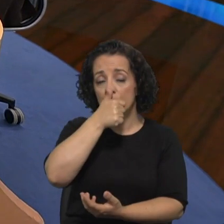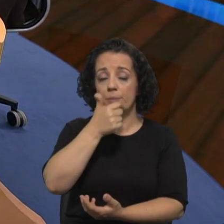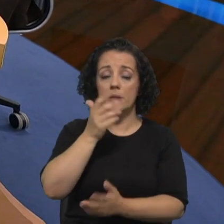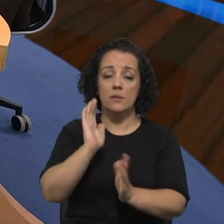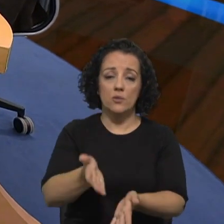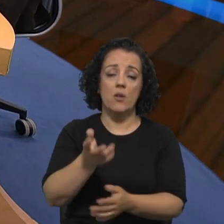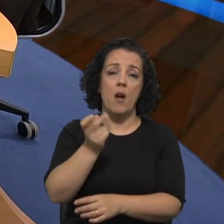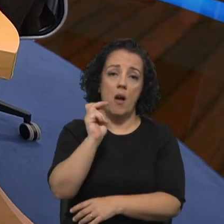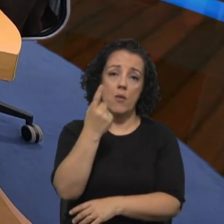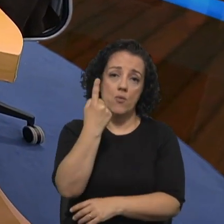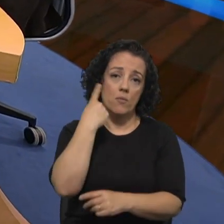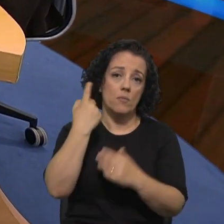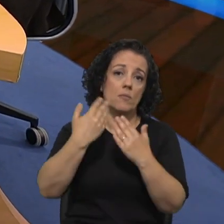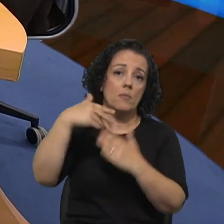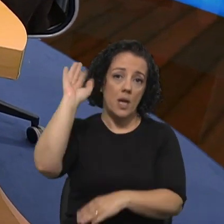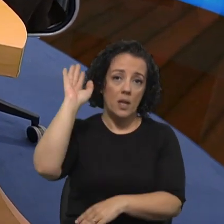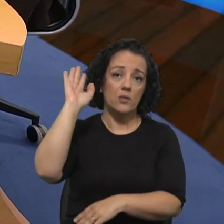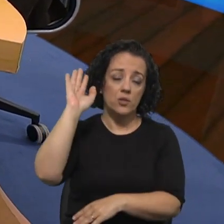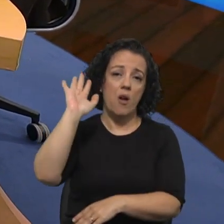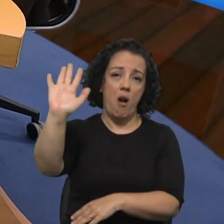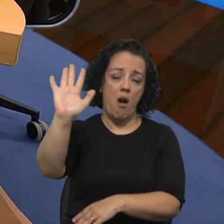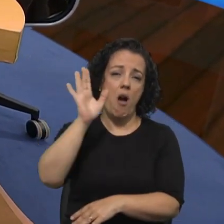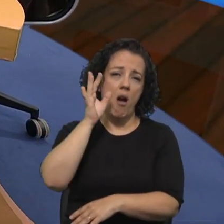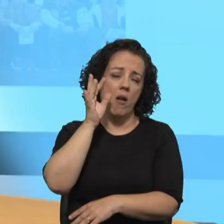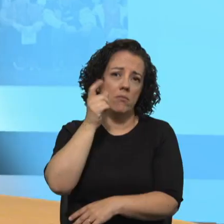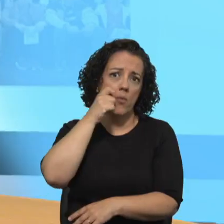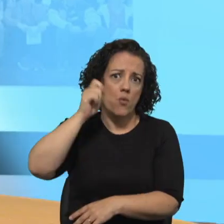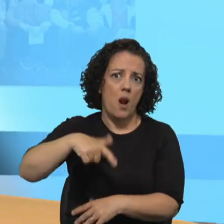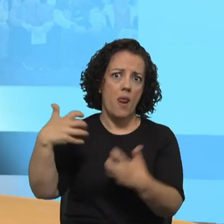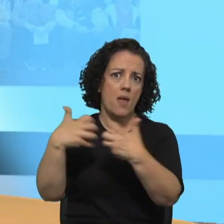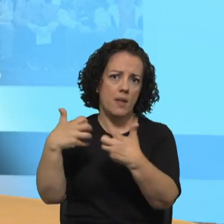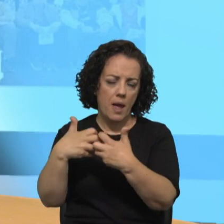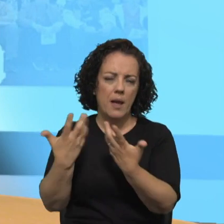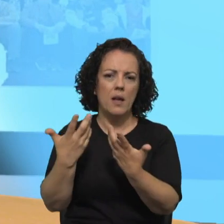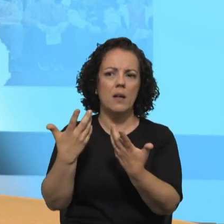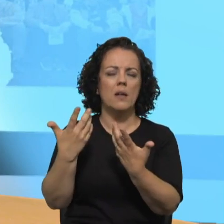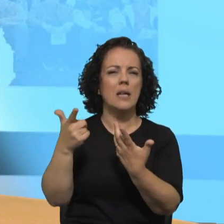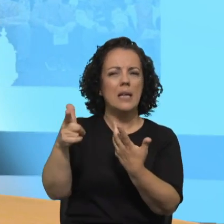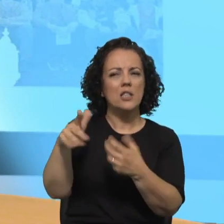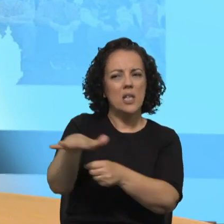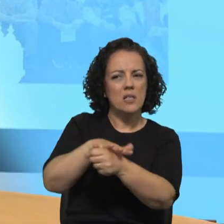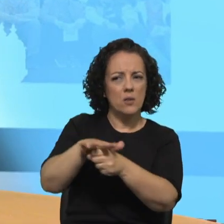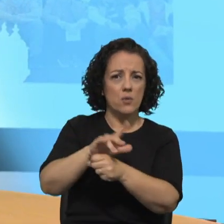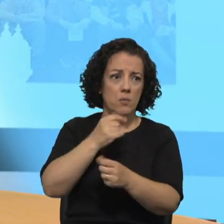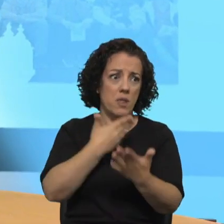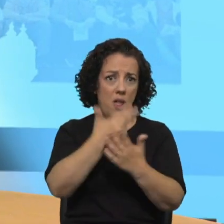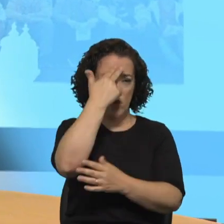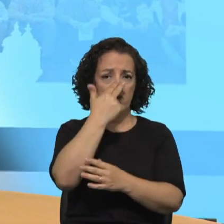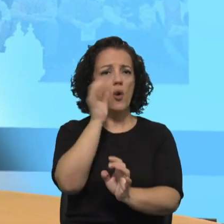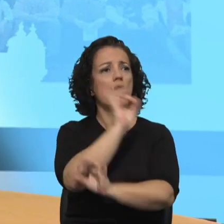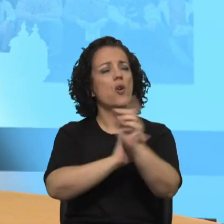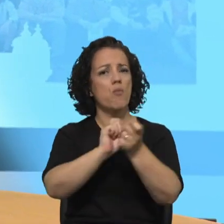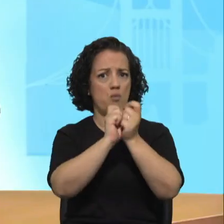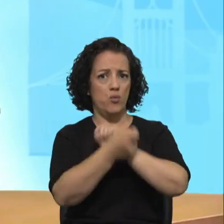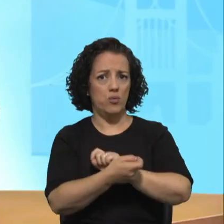marcado pela guerra na Ucrânia. É uma situação de um conflito que está a mudar também a história da Europa?